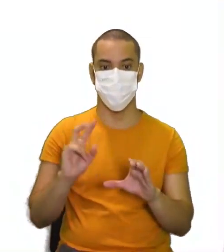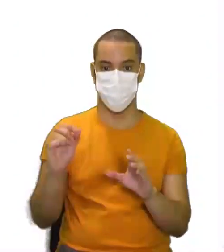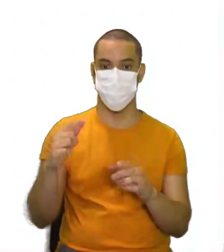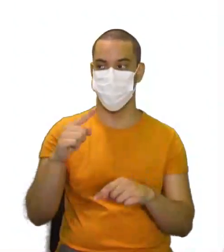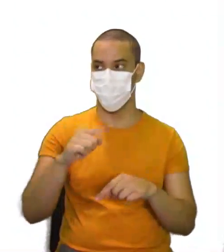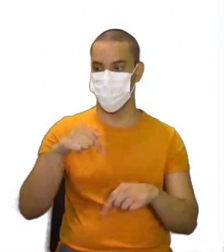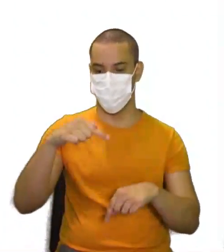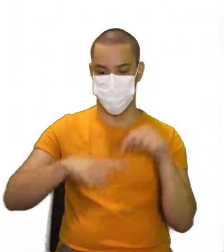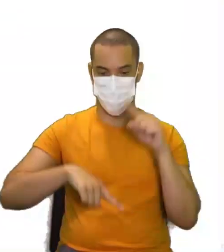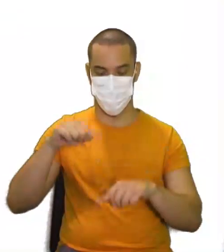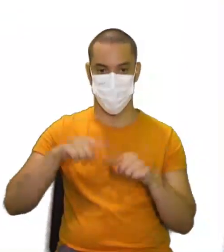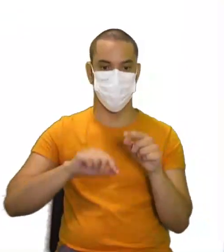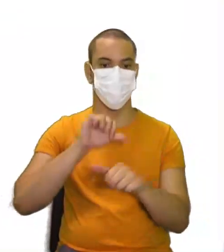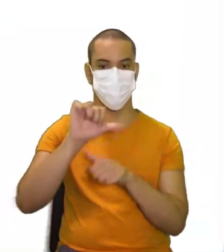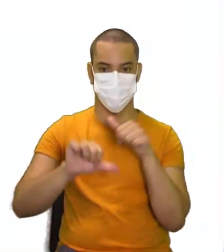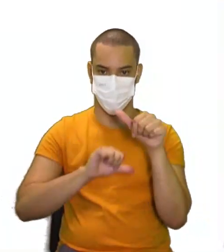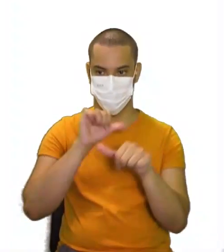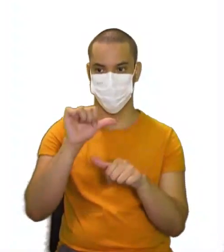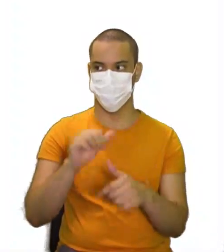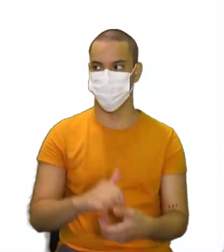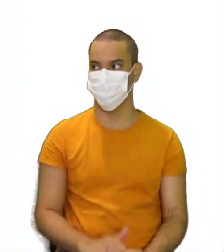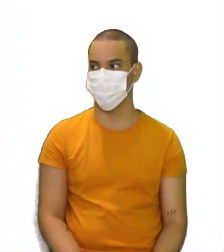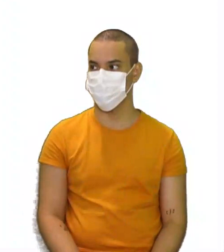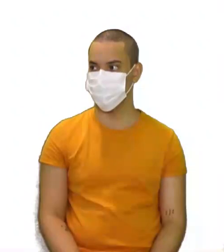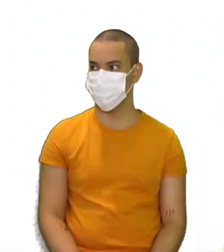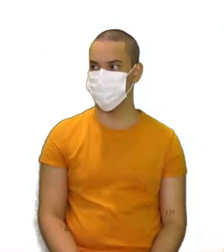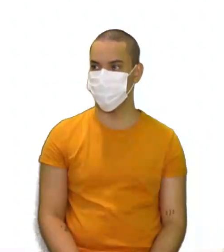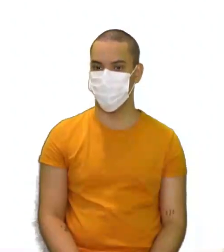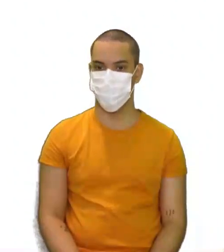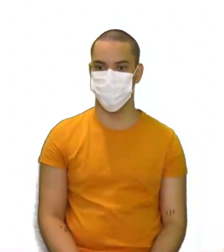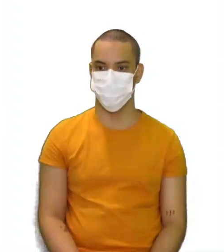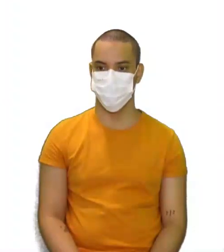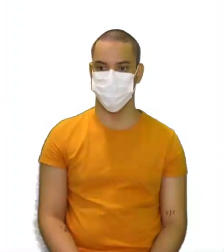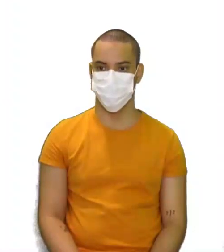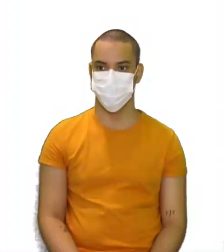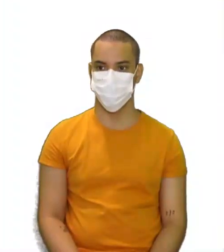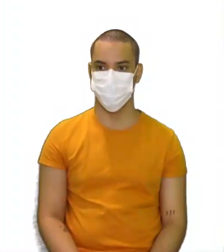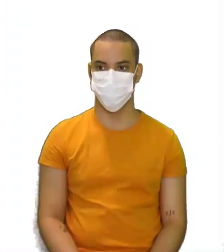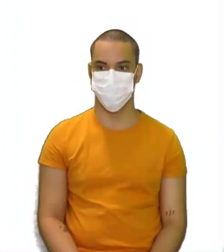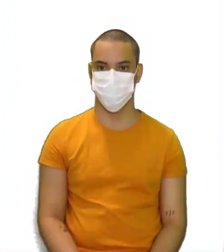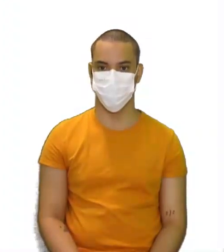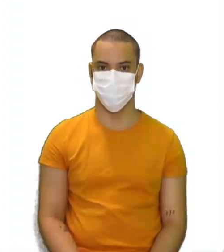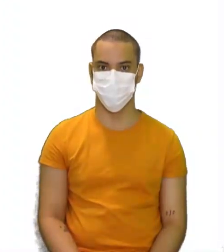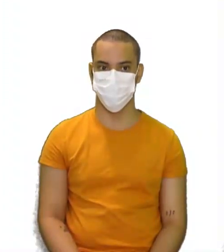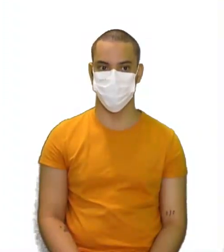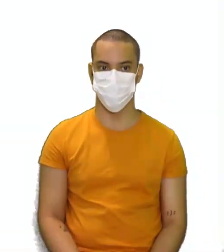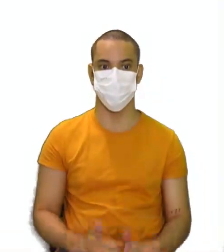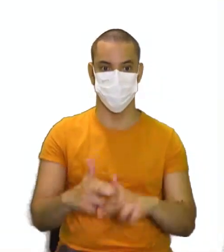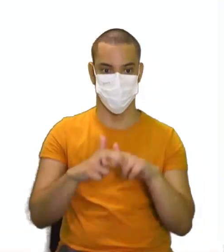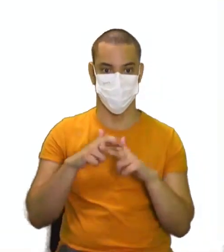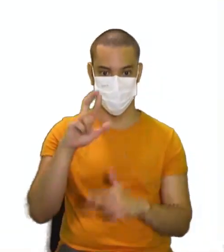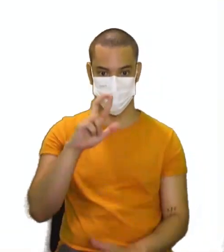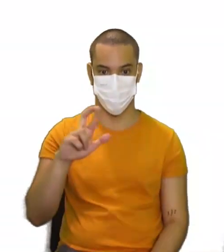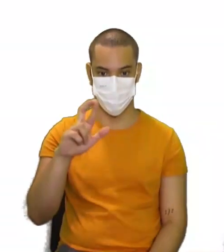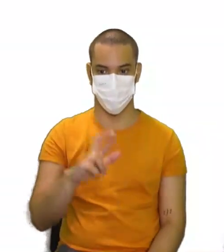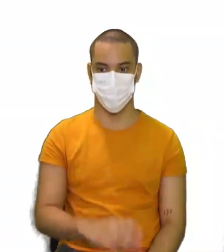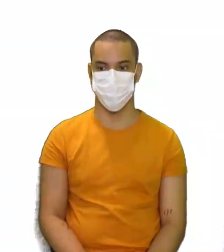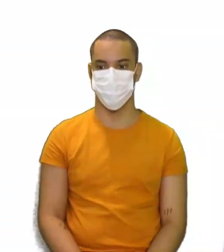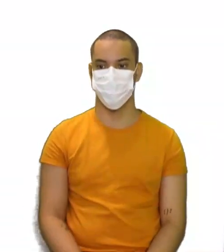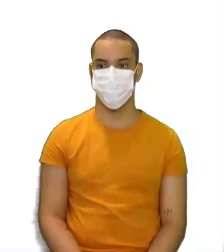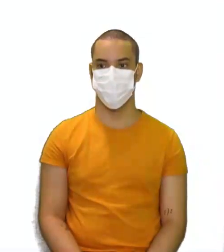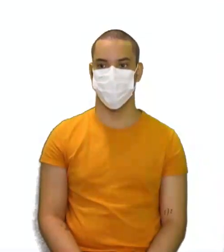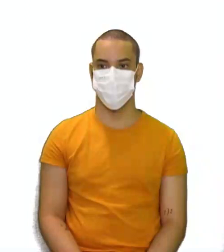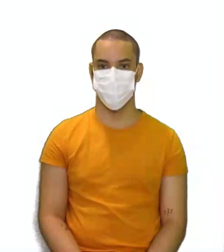carga. Então, vai afetar com certeza. Então, deixa aí para vocês observarem